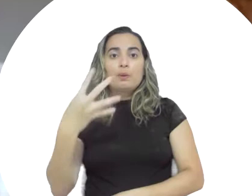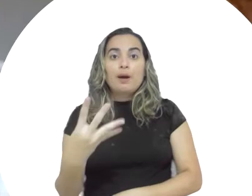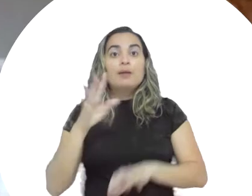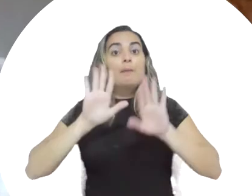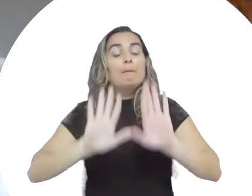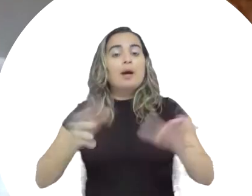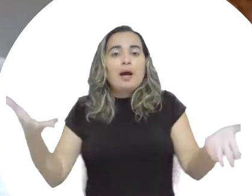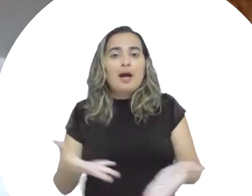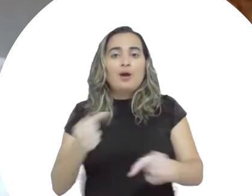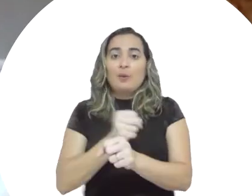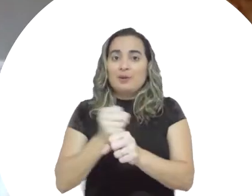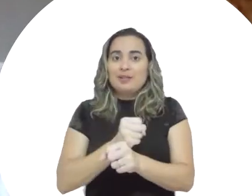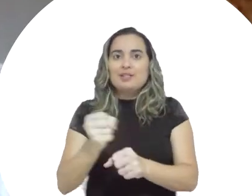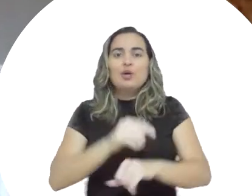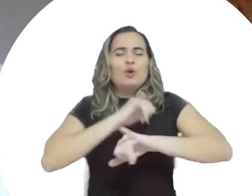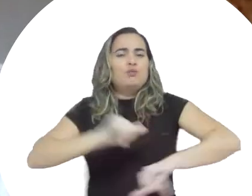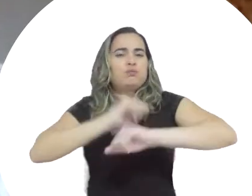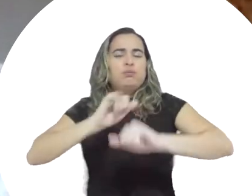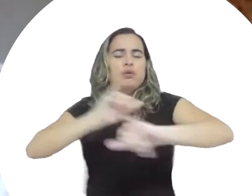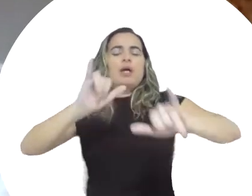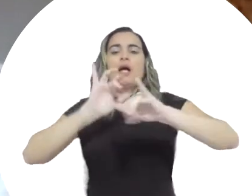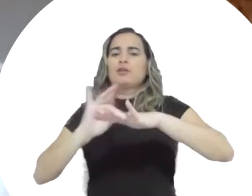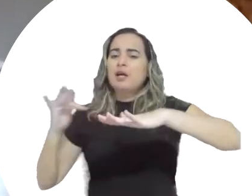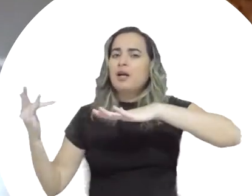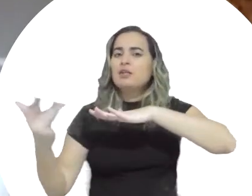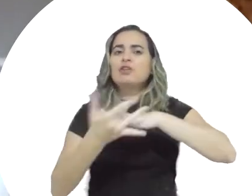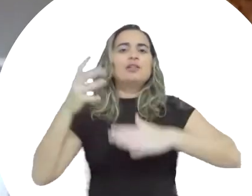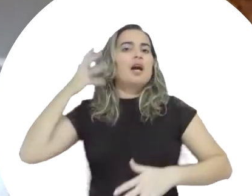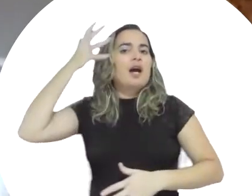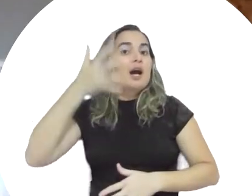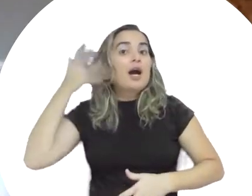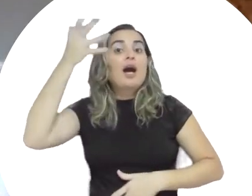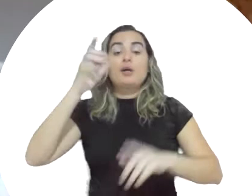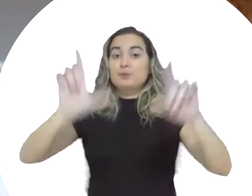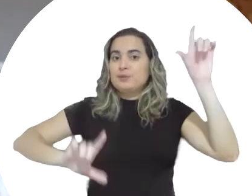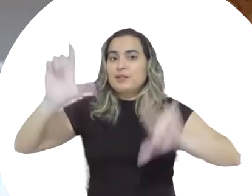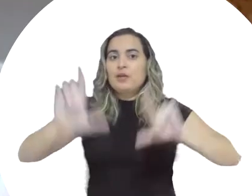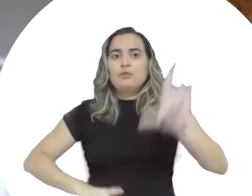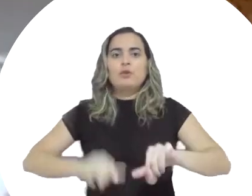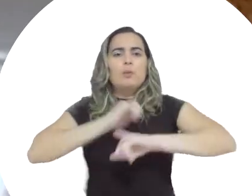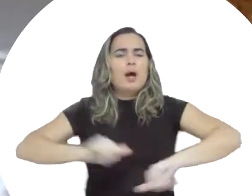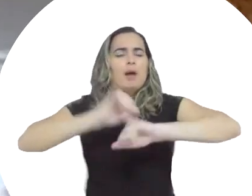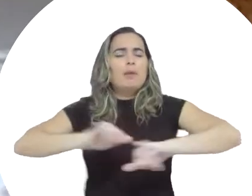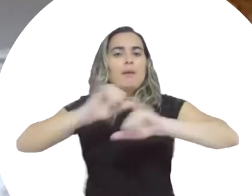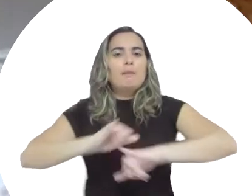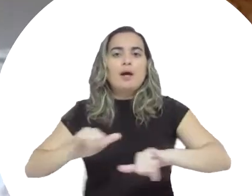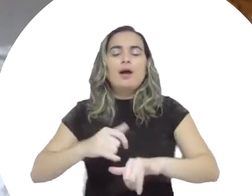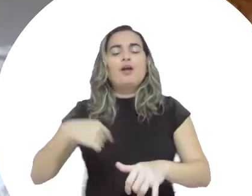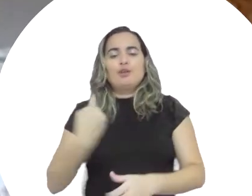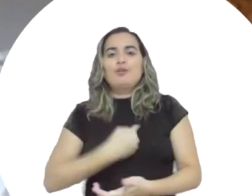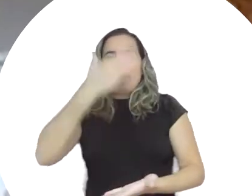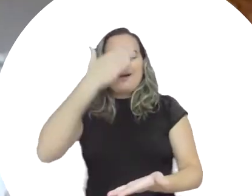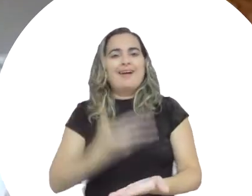uma divulgação maior, principalmente nas redes sociais, rádios, televisões, e a